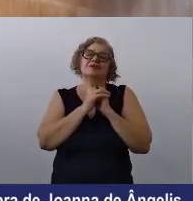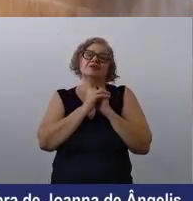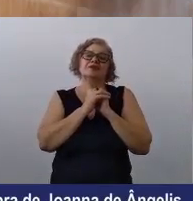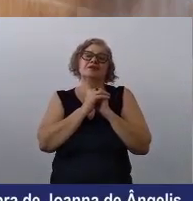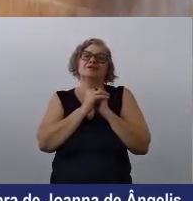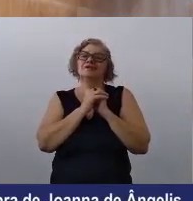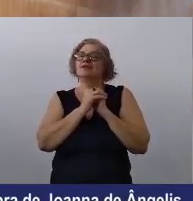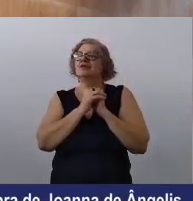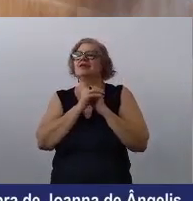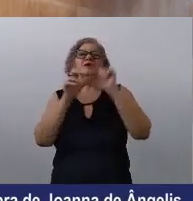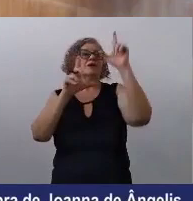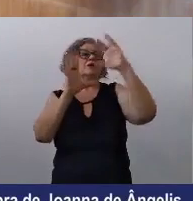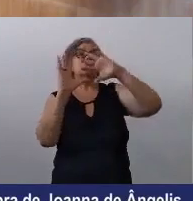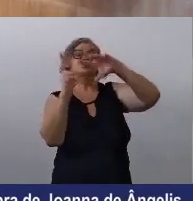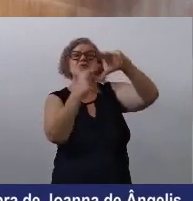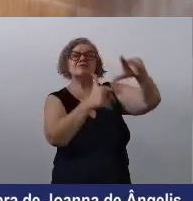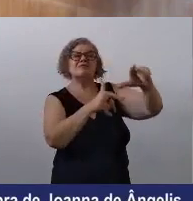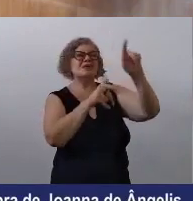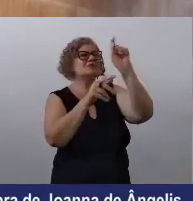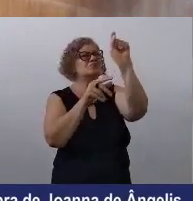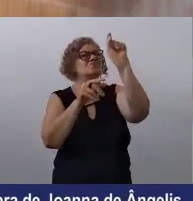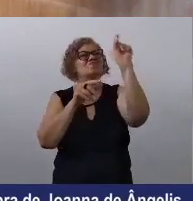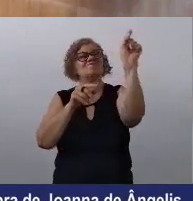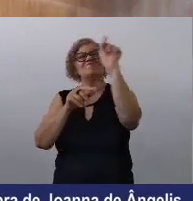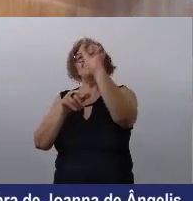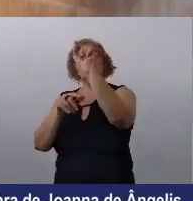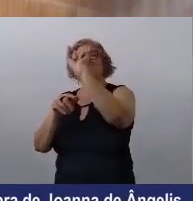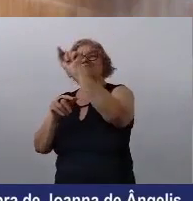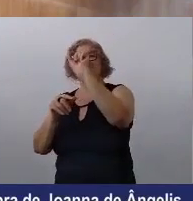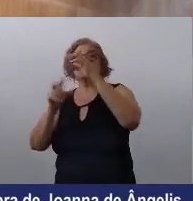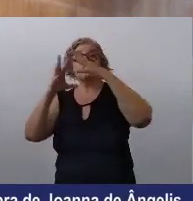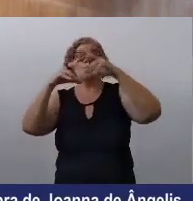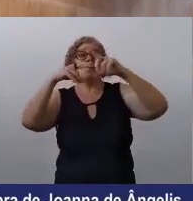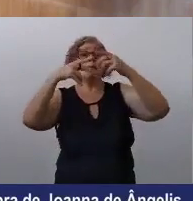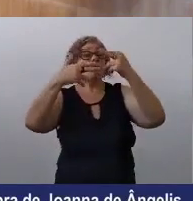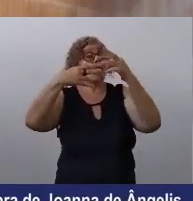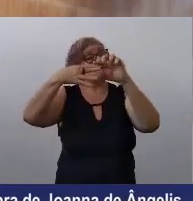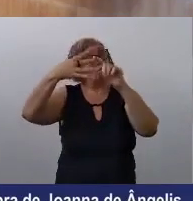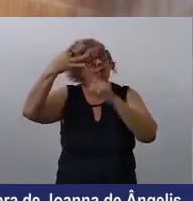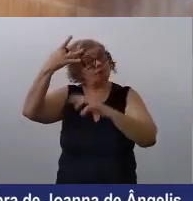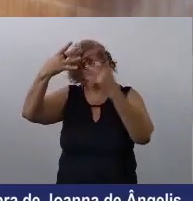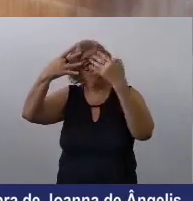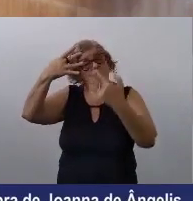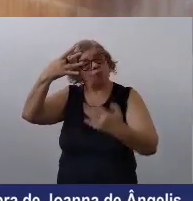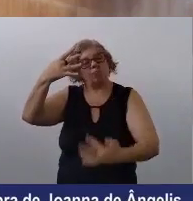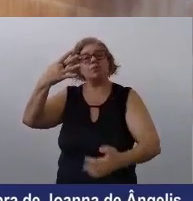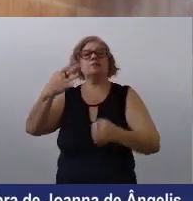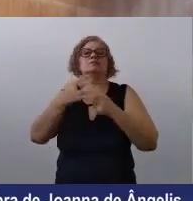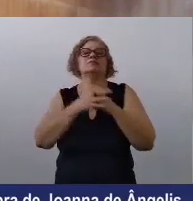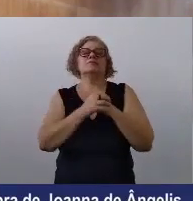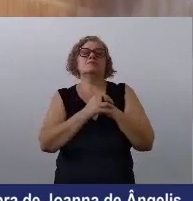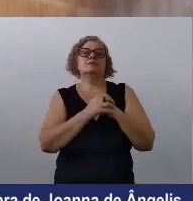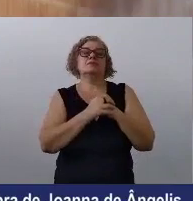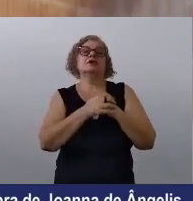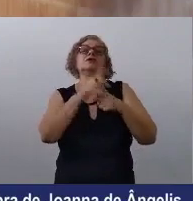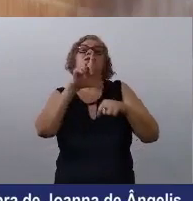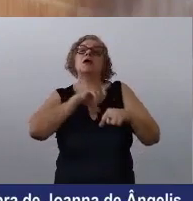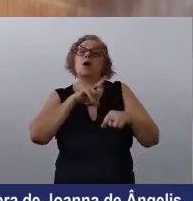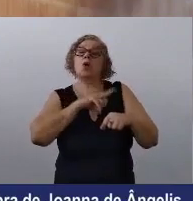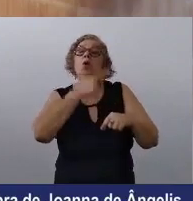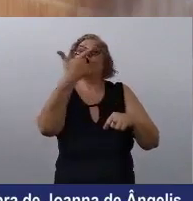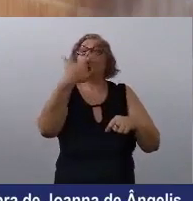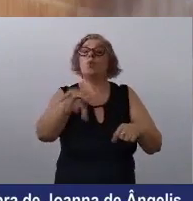nos infindáveis pontos do universo, onde elas se multiplicam e nada mais são do que